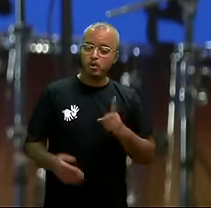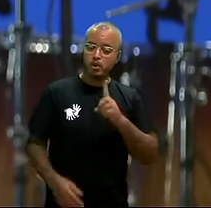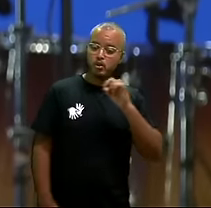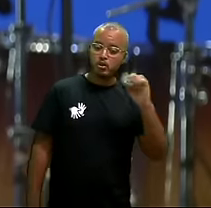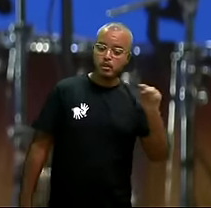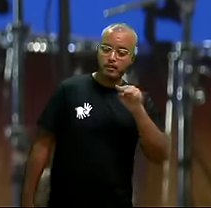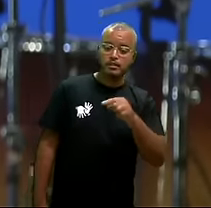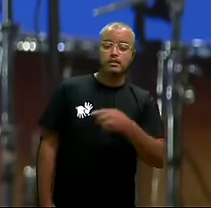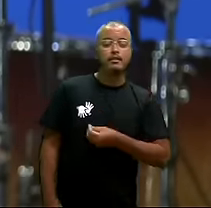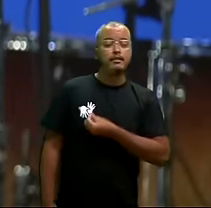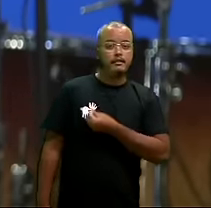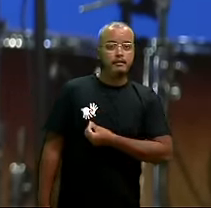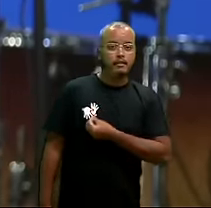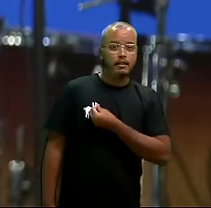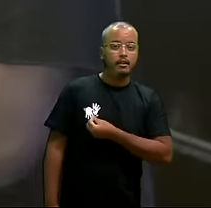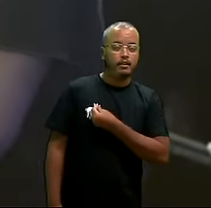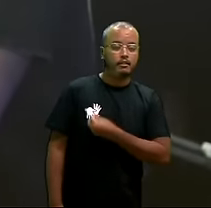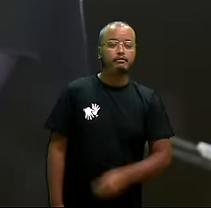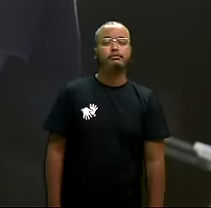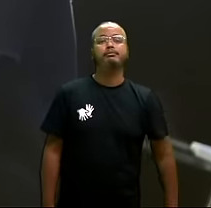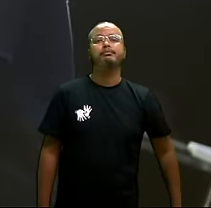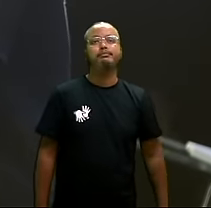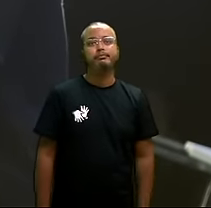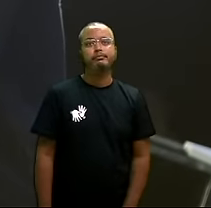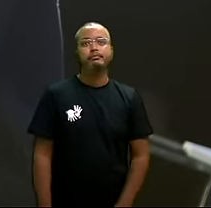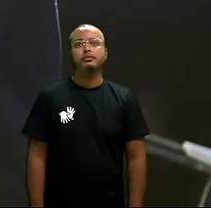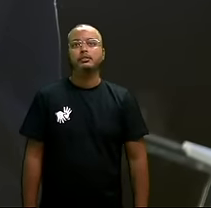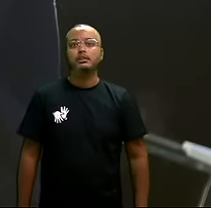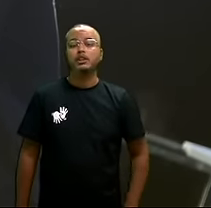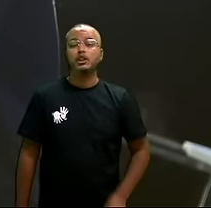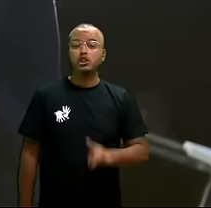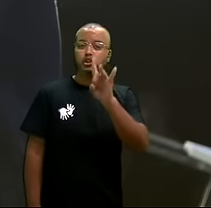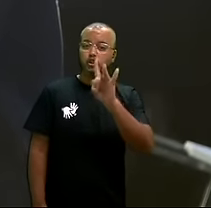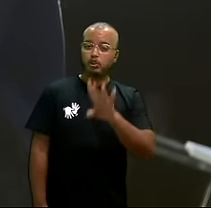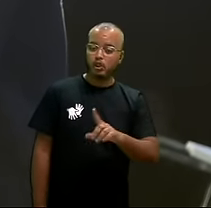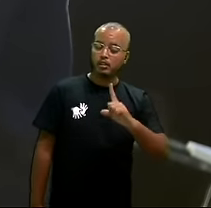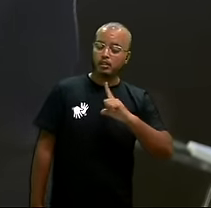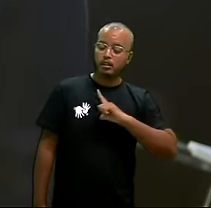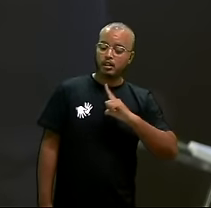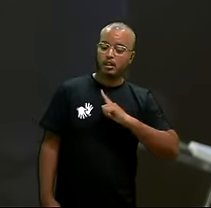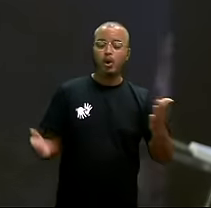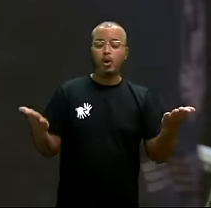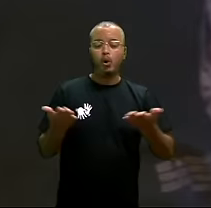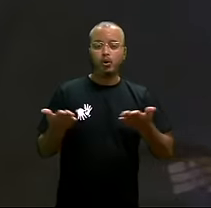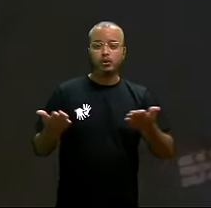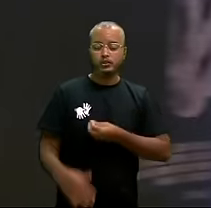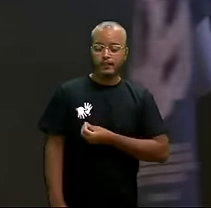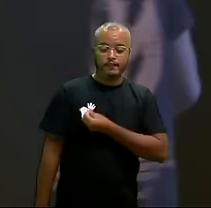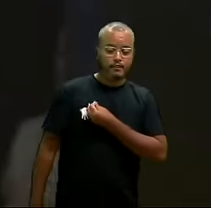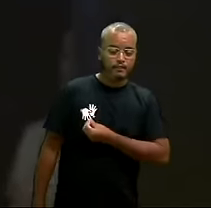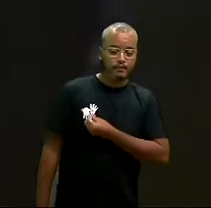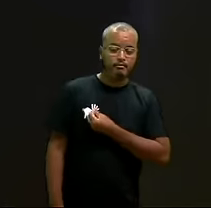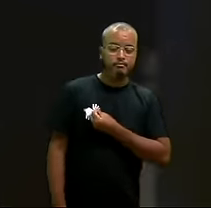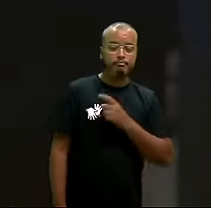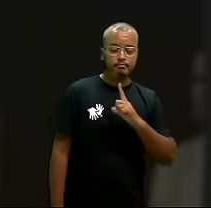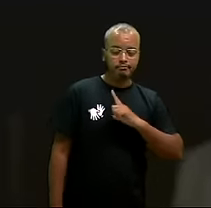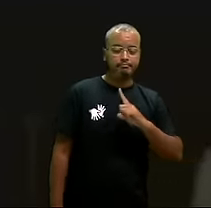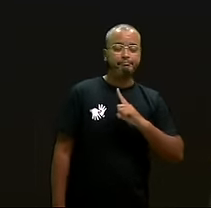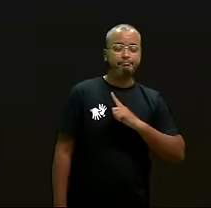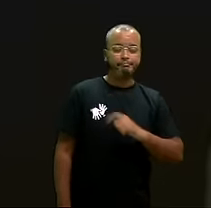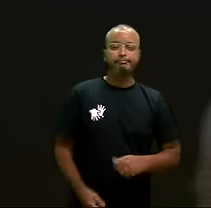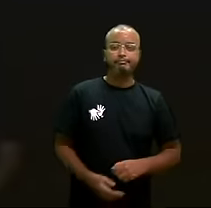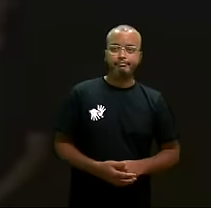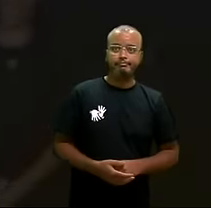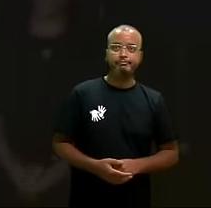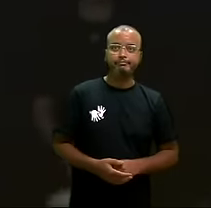A frase que o pastor Márcio mais fala é essa: você só tem o dia de hoje para viver. É o meu pastor. Você vai chegar perto